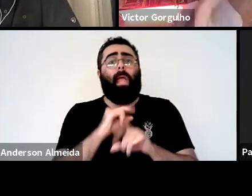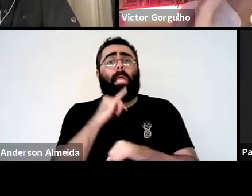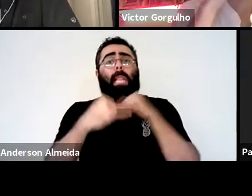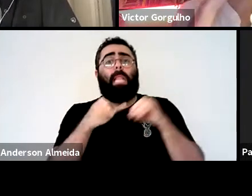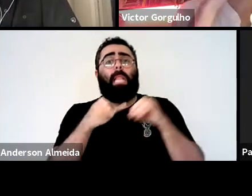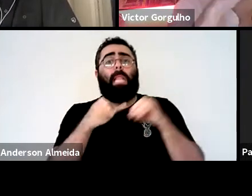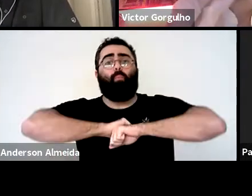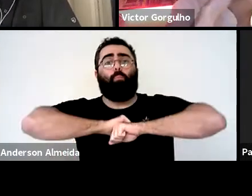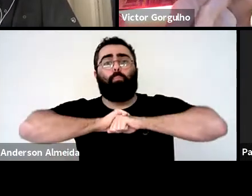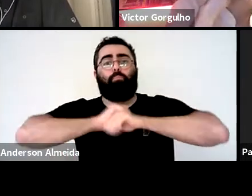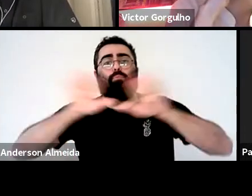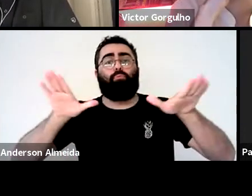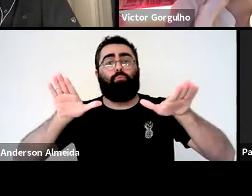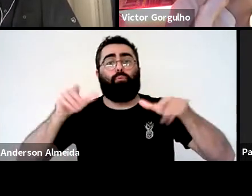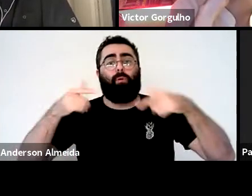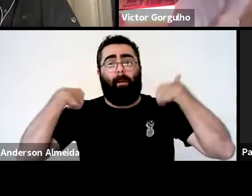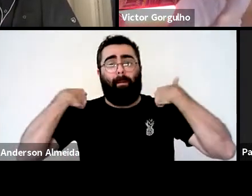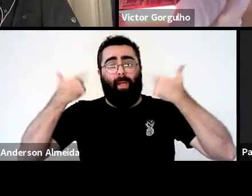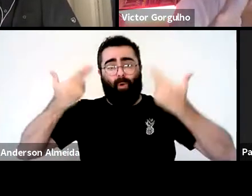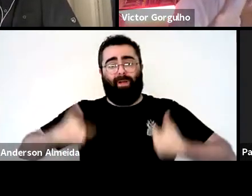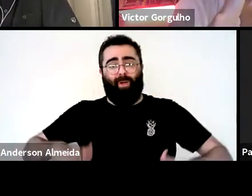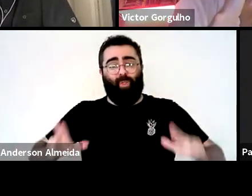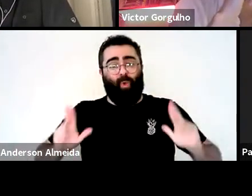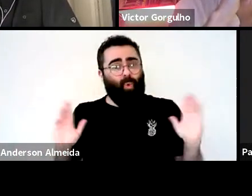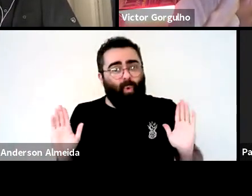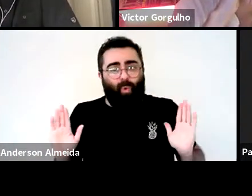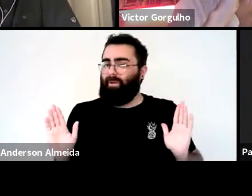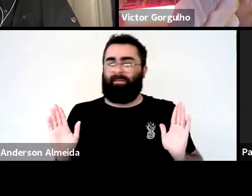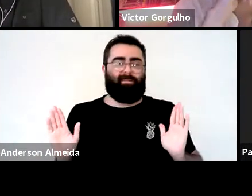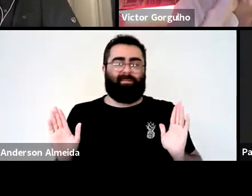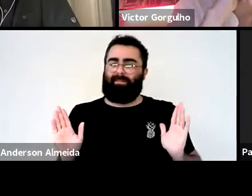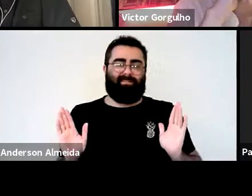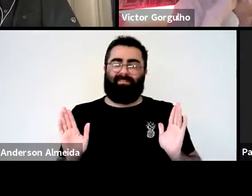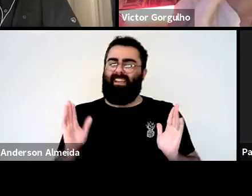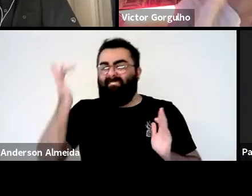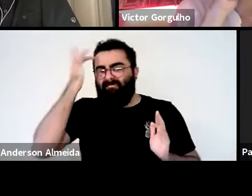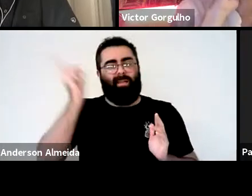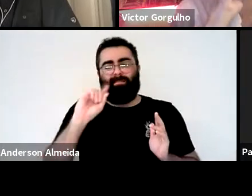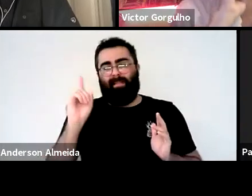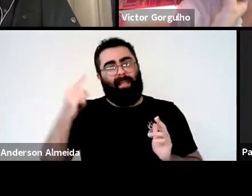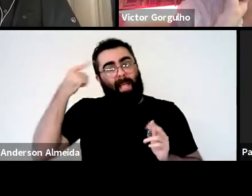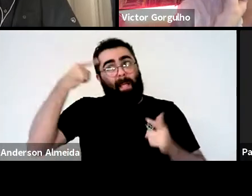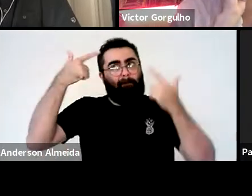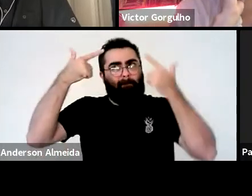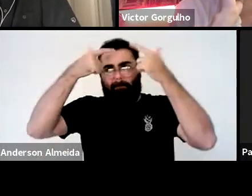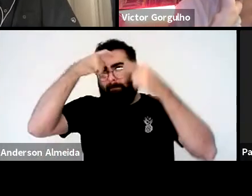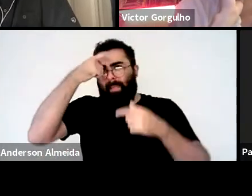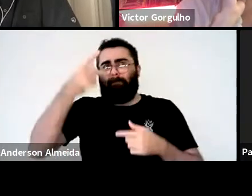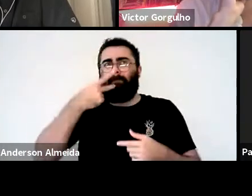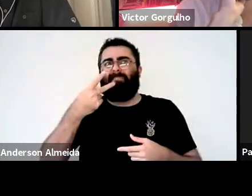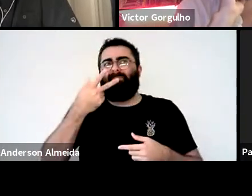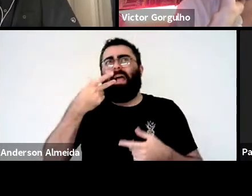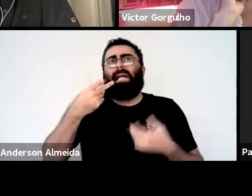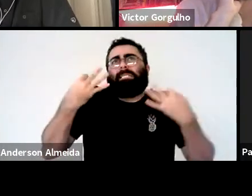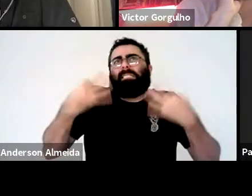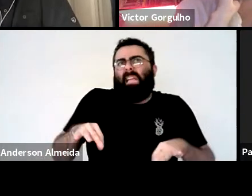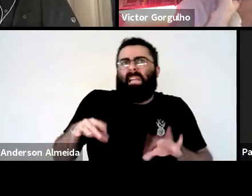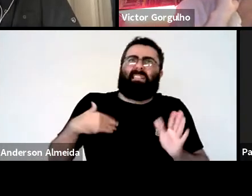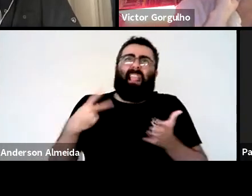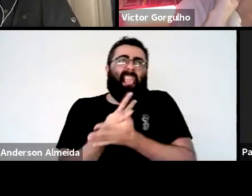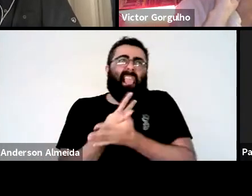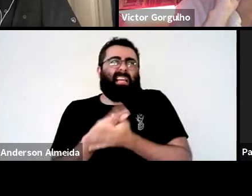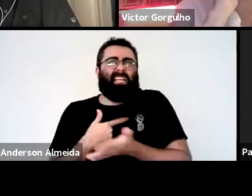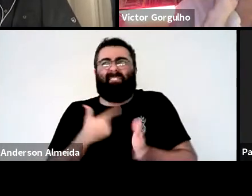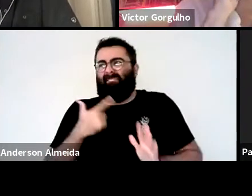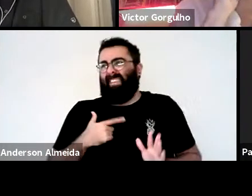inteiro. Tem essas disputas, assim, que eu acho que não é uma não é uma fala inocente, porque a gente sabia que essas